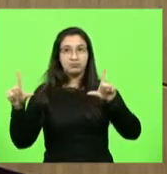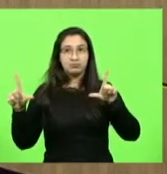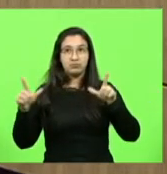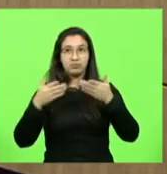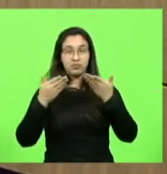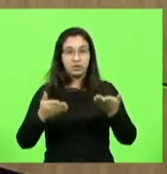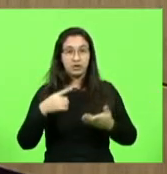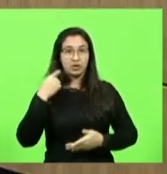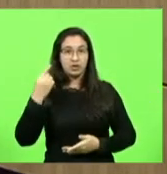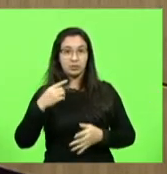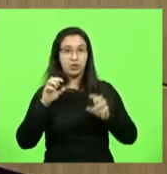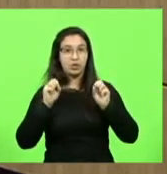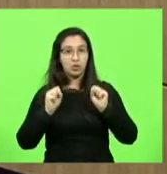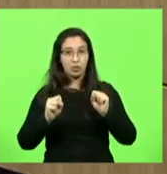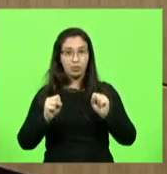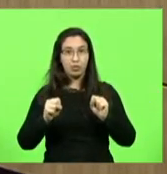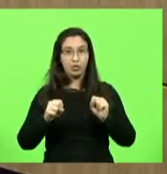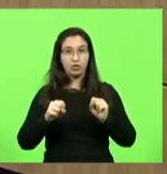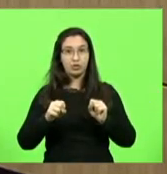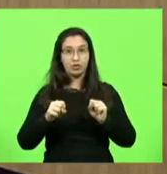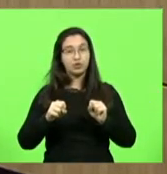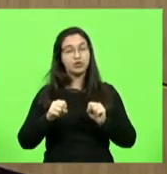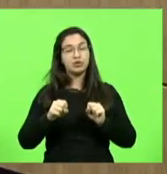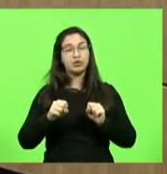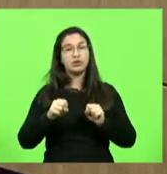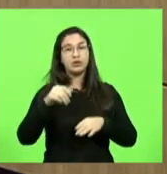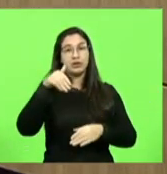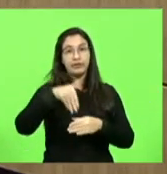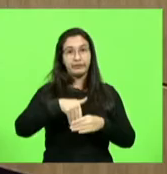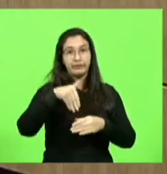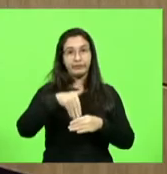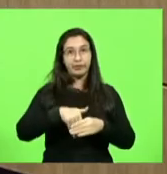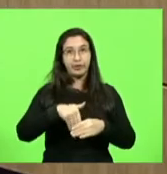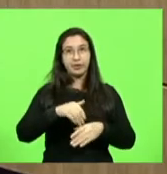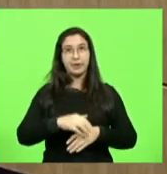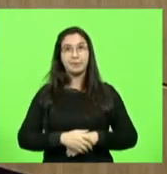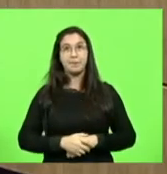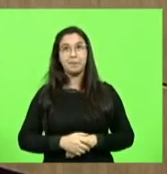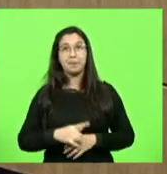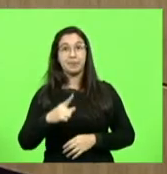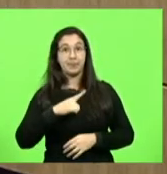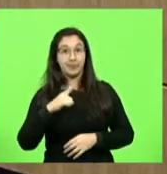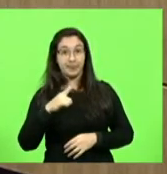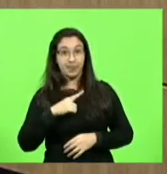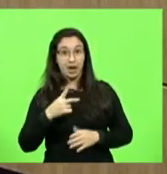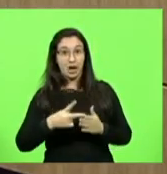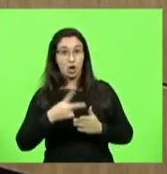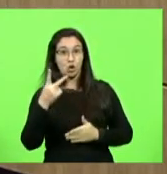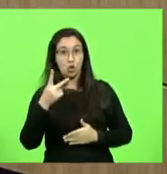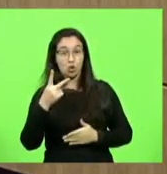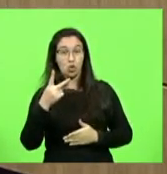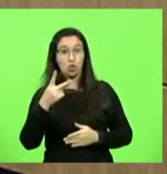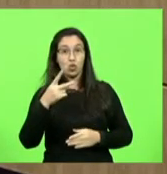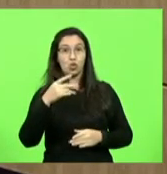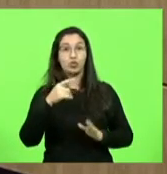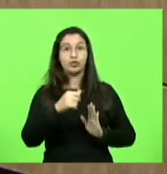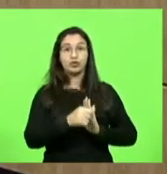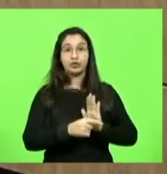deputados possam exercer seu direito de voto, salientando que nós temos 2 vetos para votarmos na